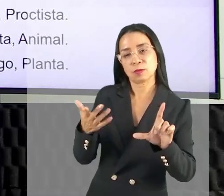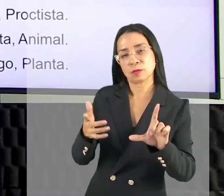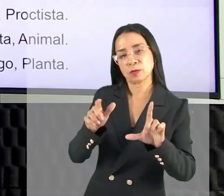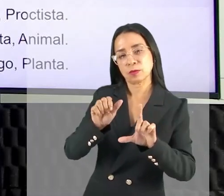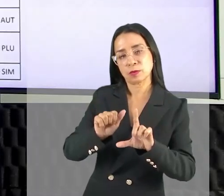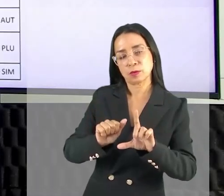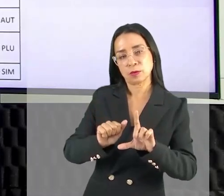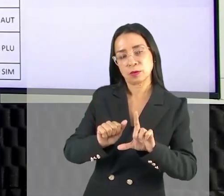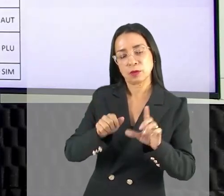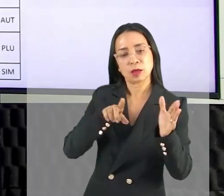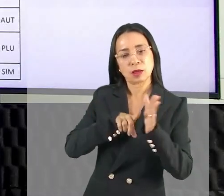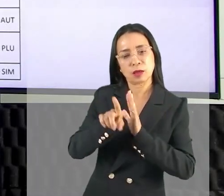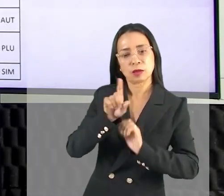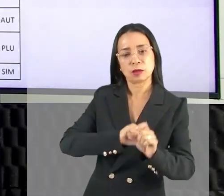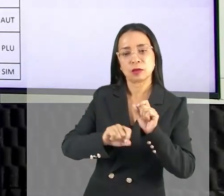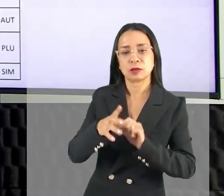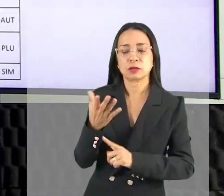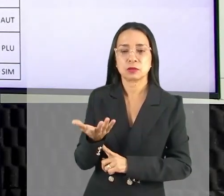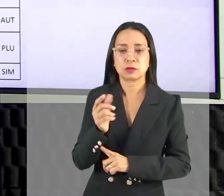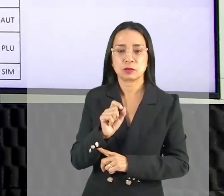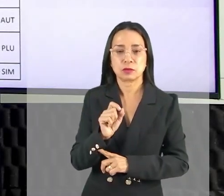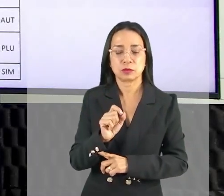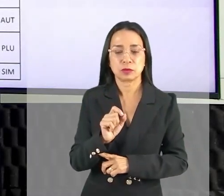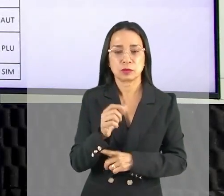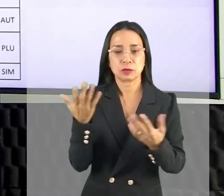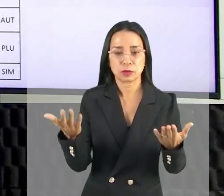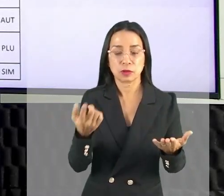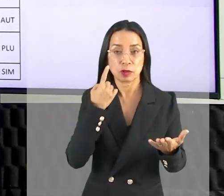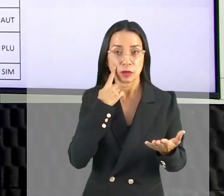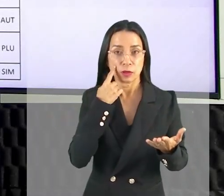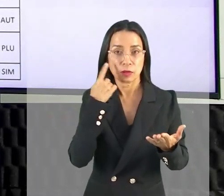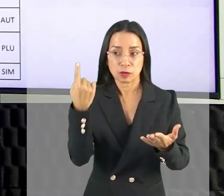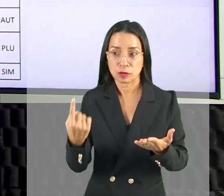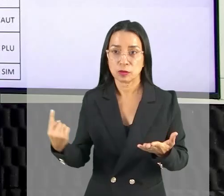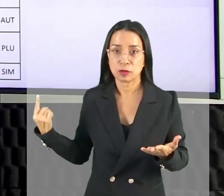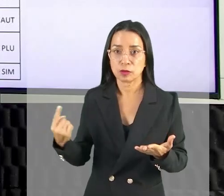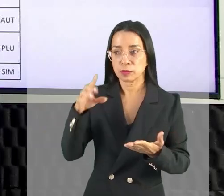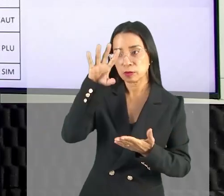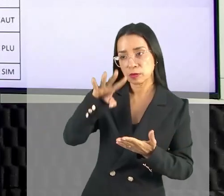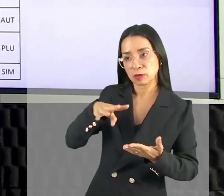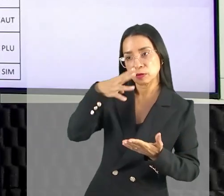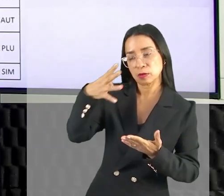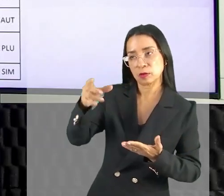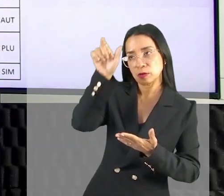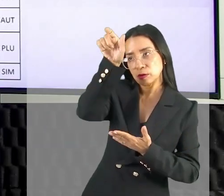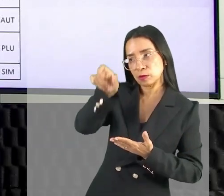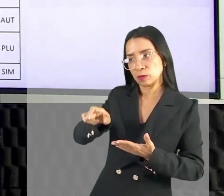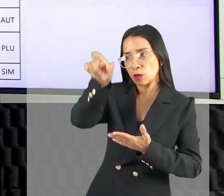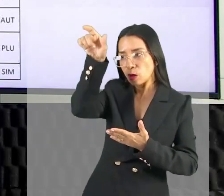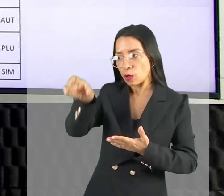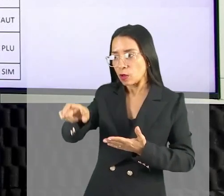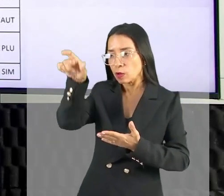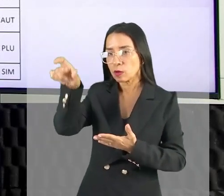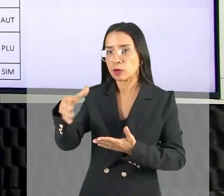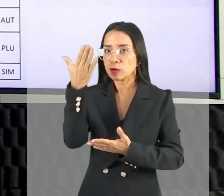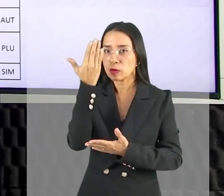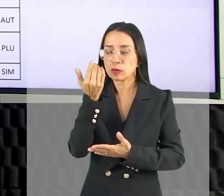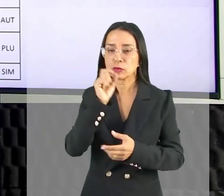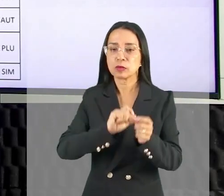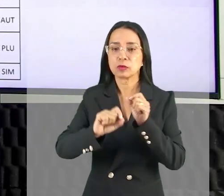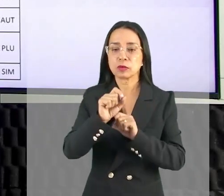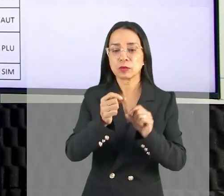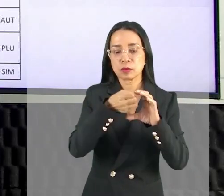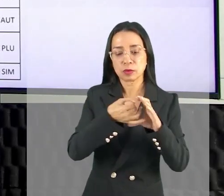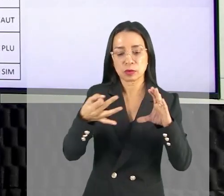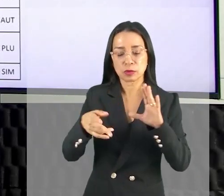a questão aqui é olhar para cada coluna e identificar